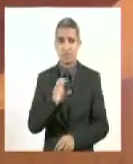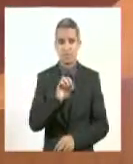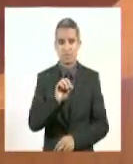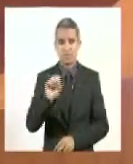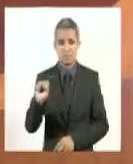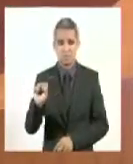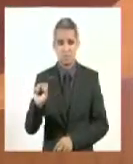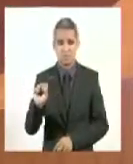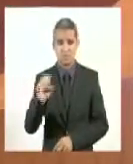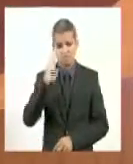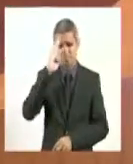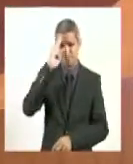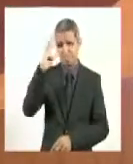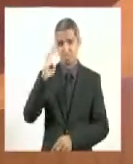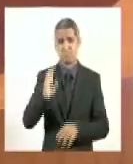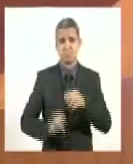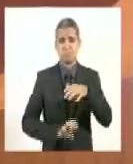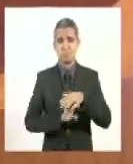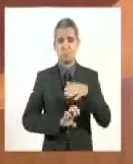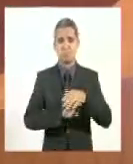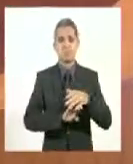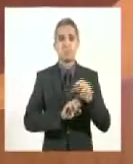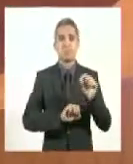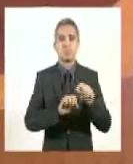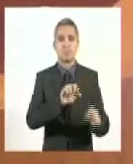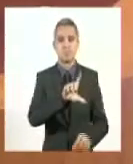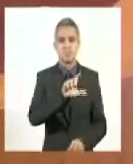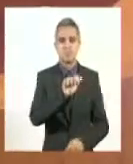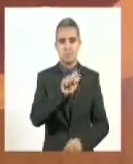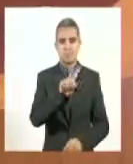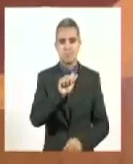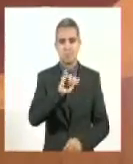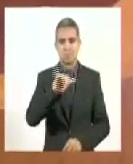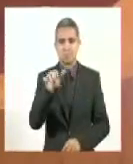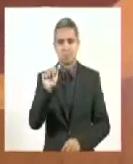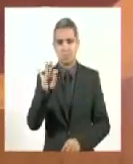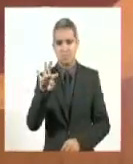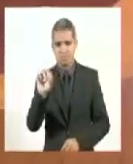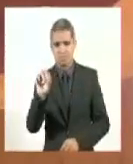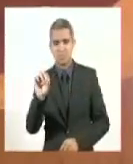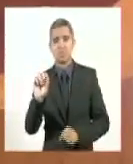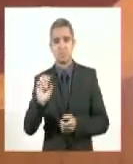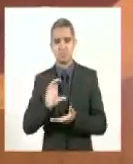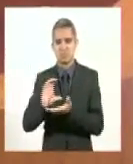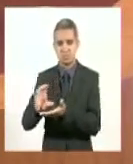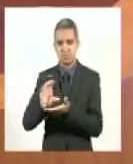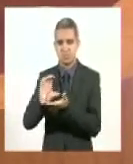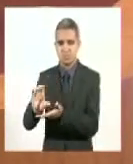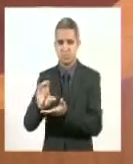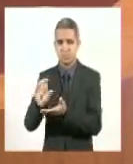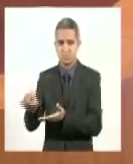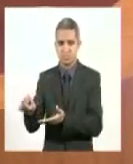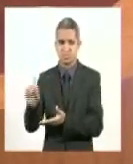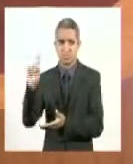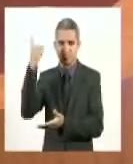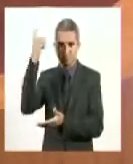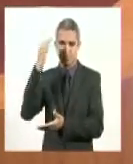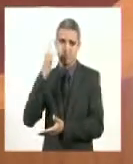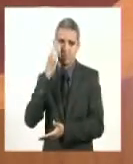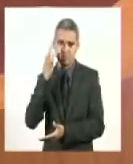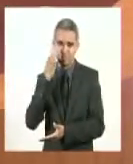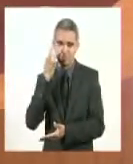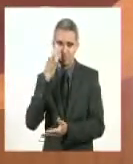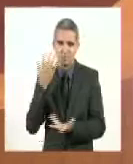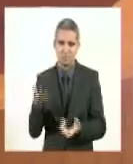principal empresa do Lava Jato, que financiou a campanha do governador, onde o próprio